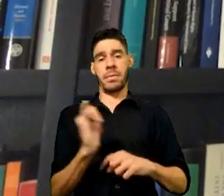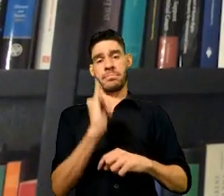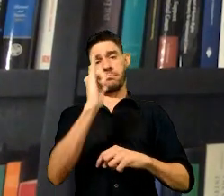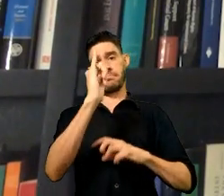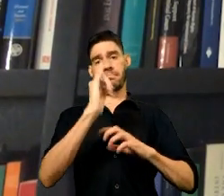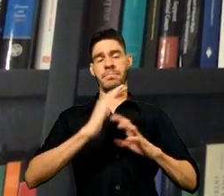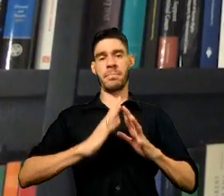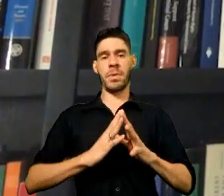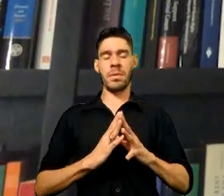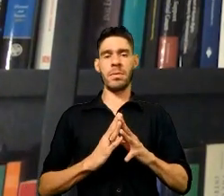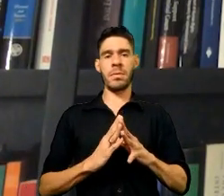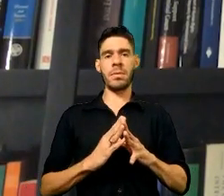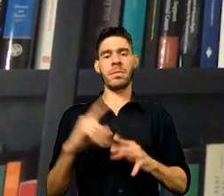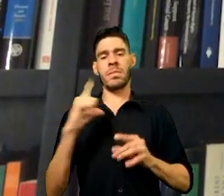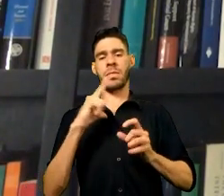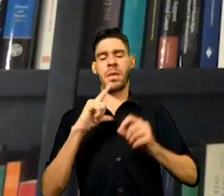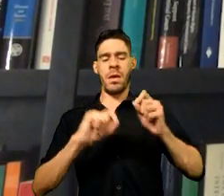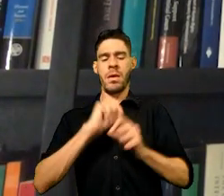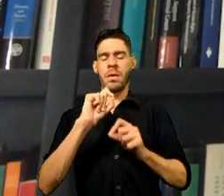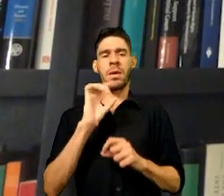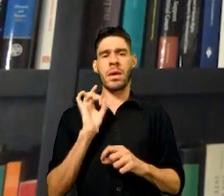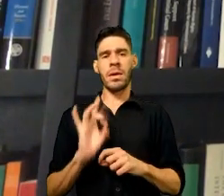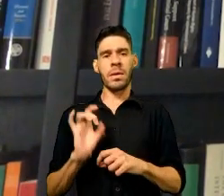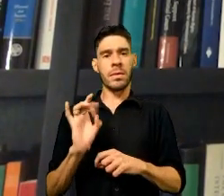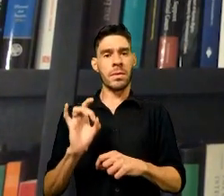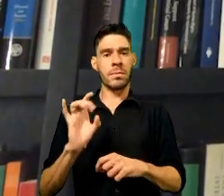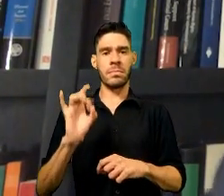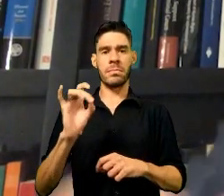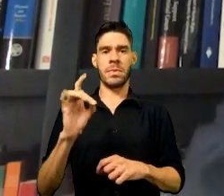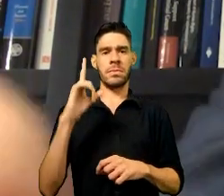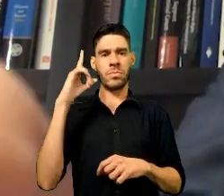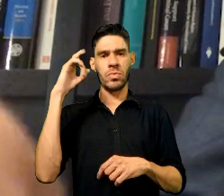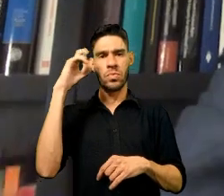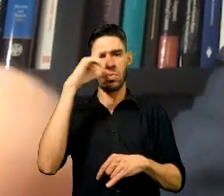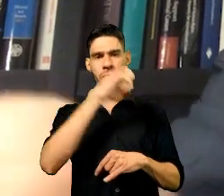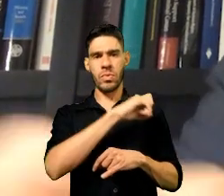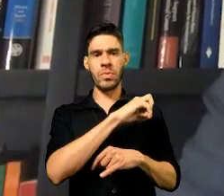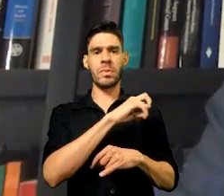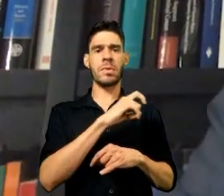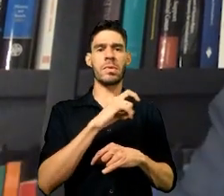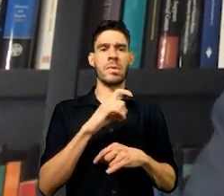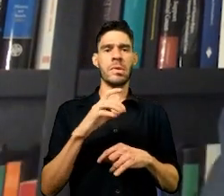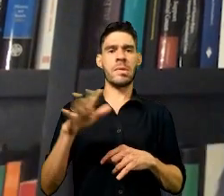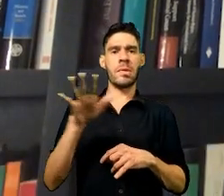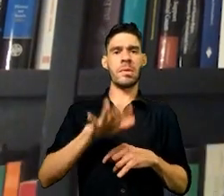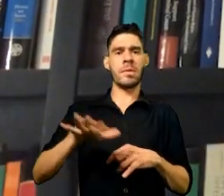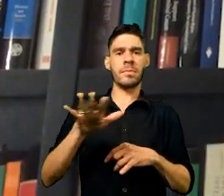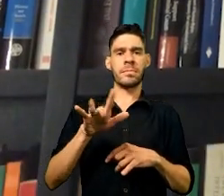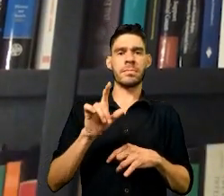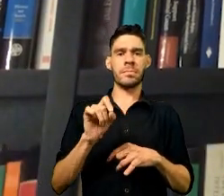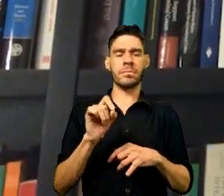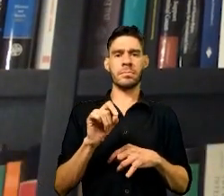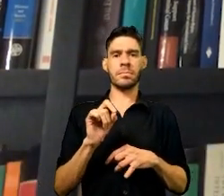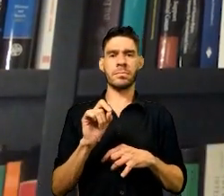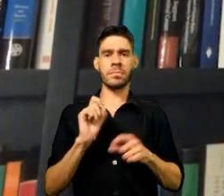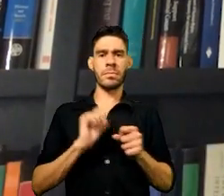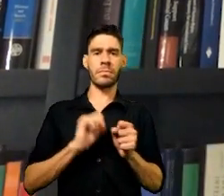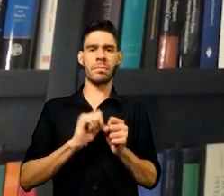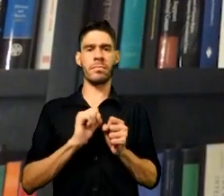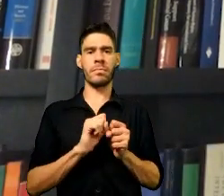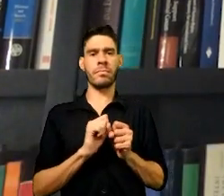me parece importante e que traz especial dificuldade no